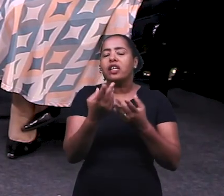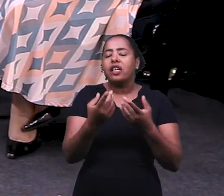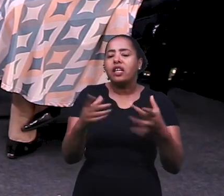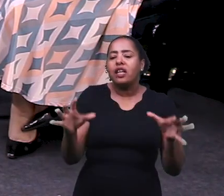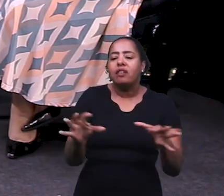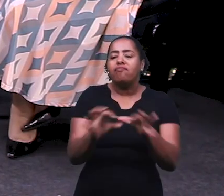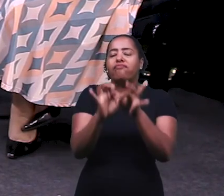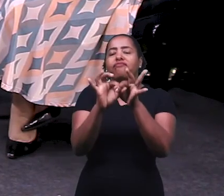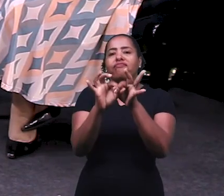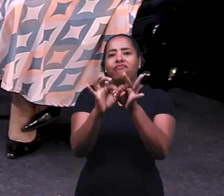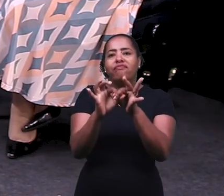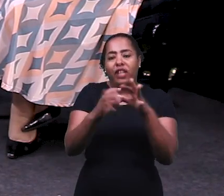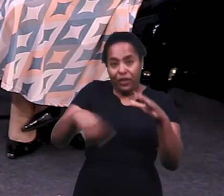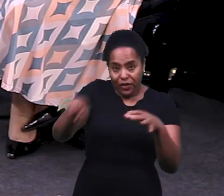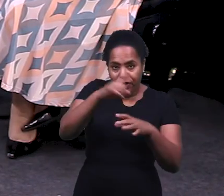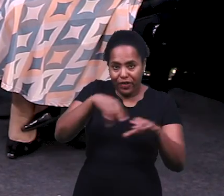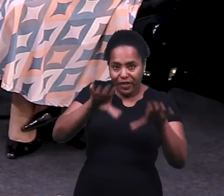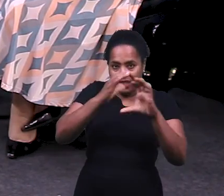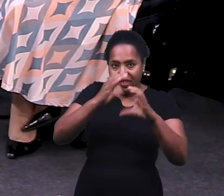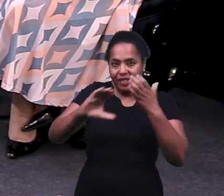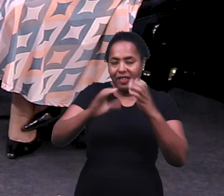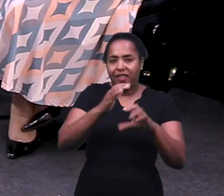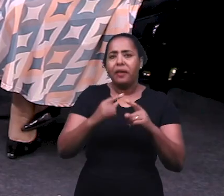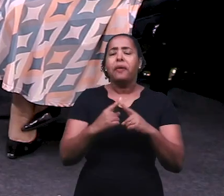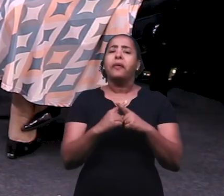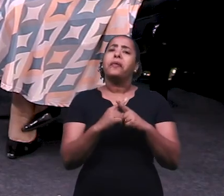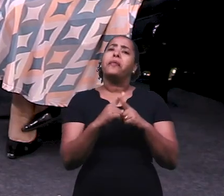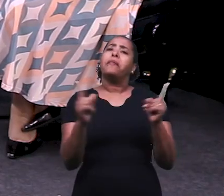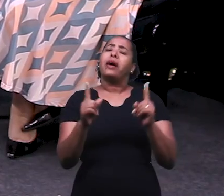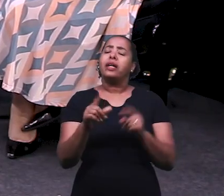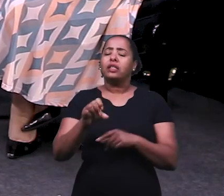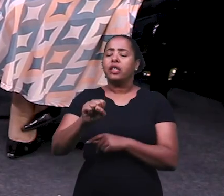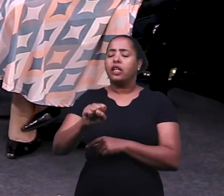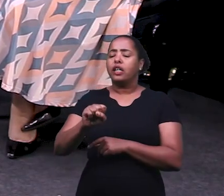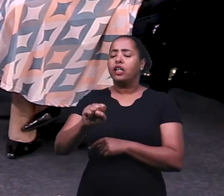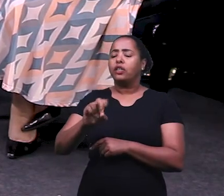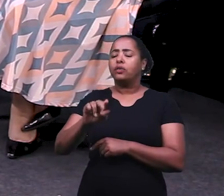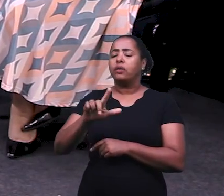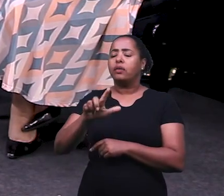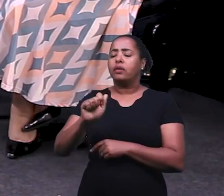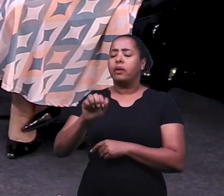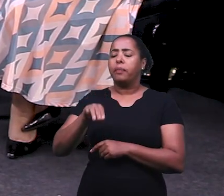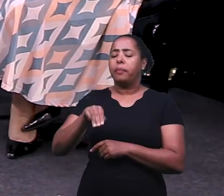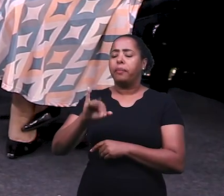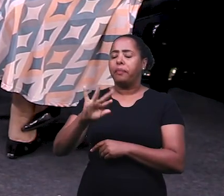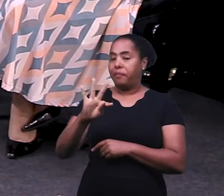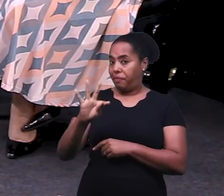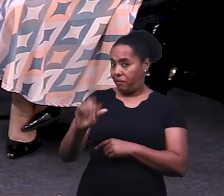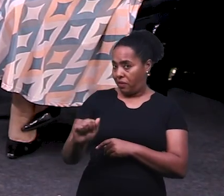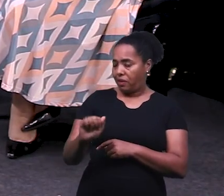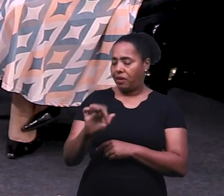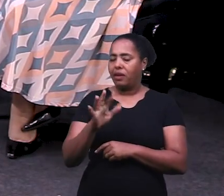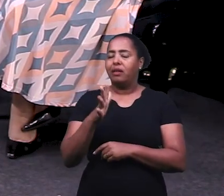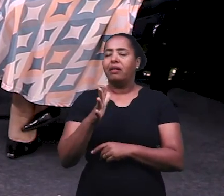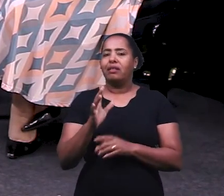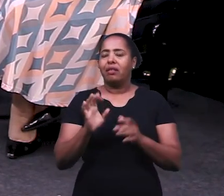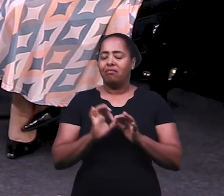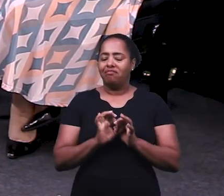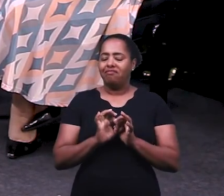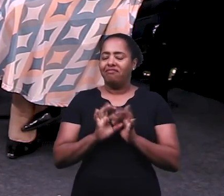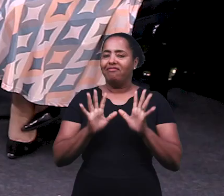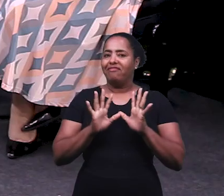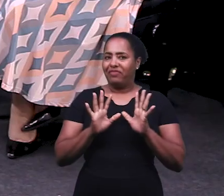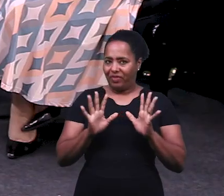essas vozes que fazem essa harmonia que vocês cantam, né? Mas a Sulamita, e aqui a gente